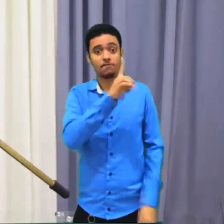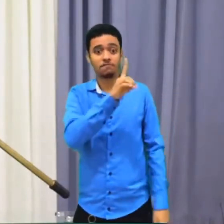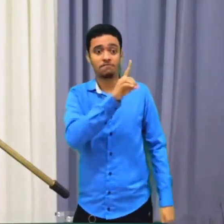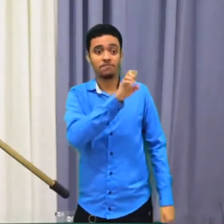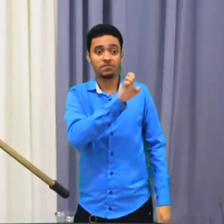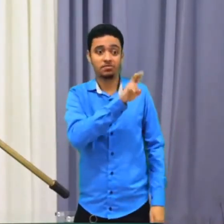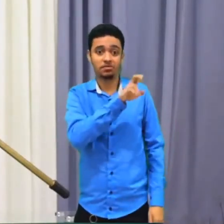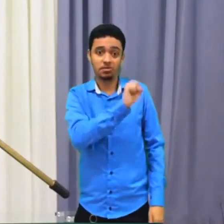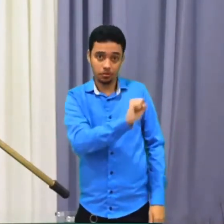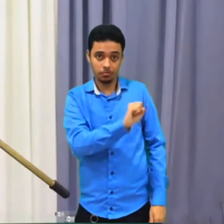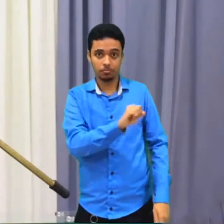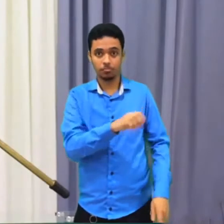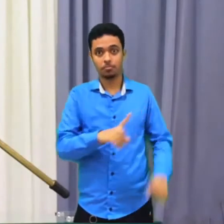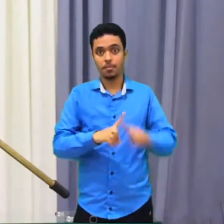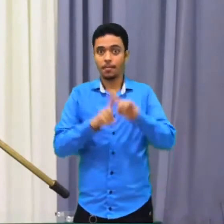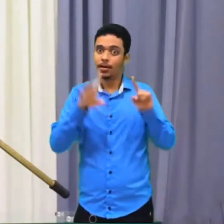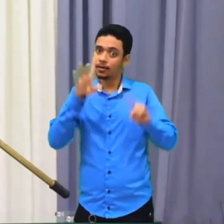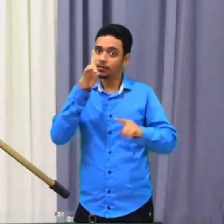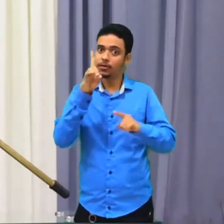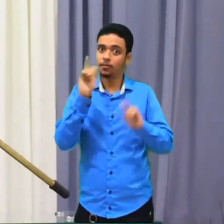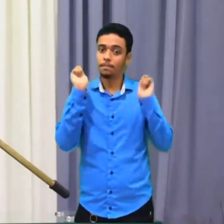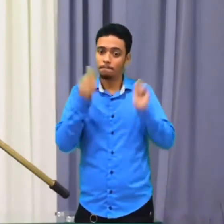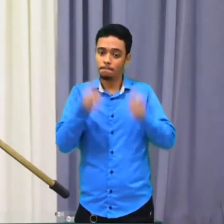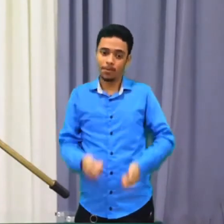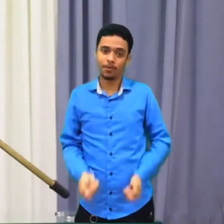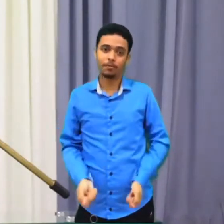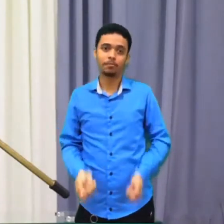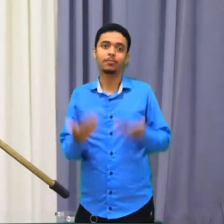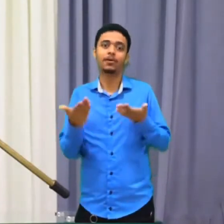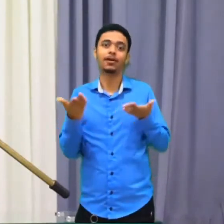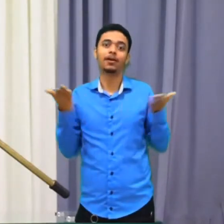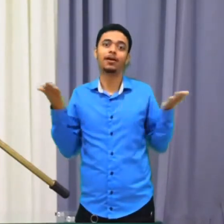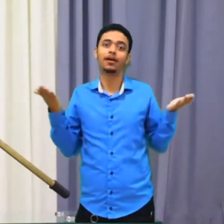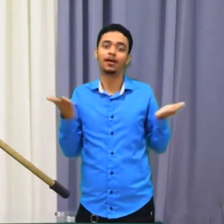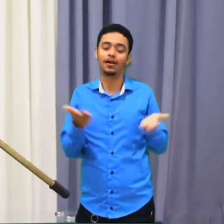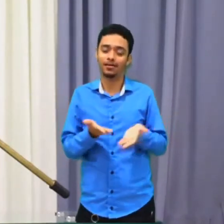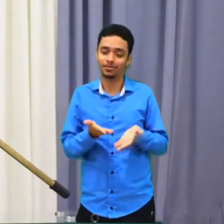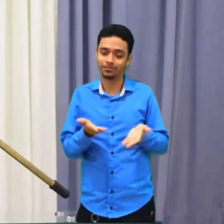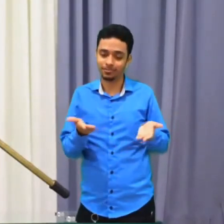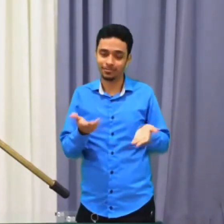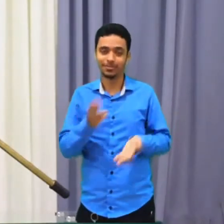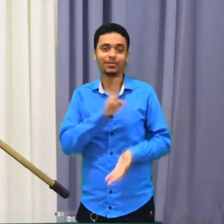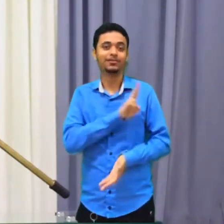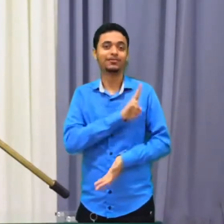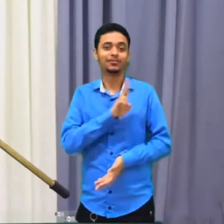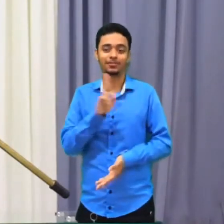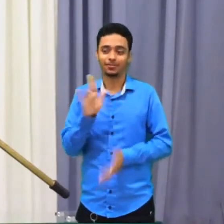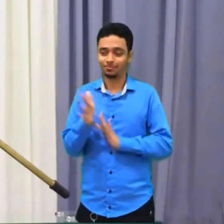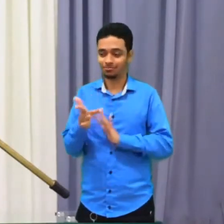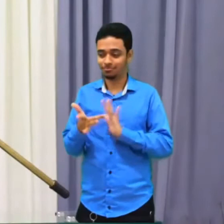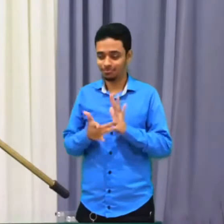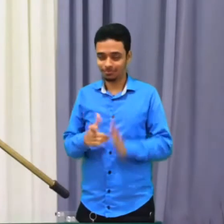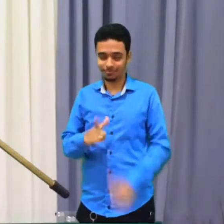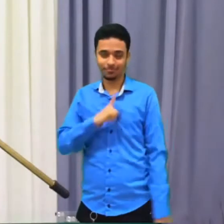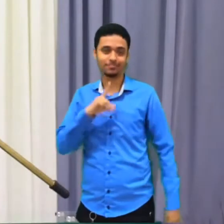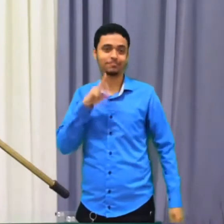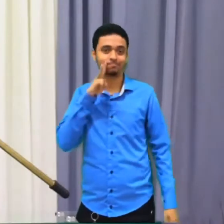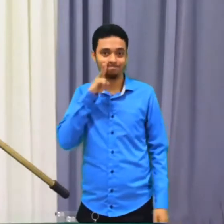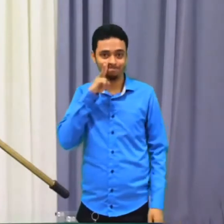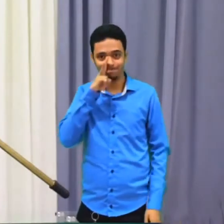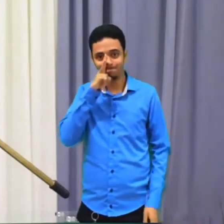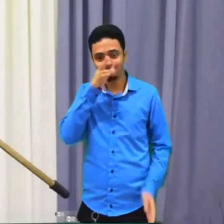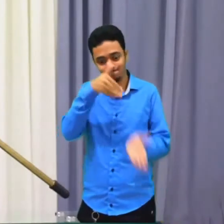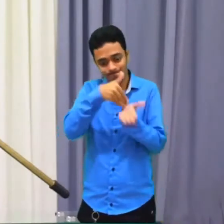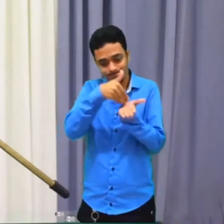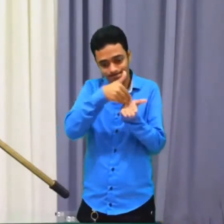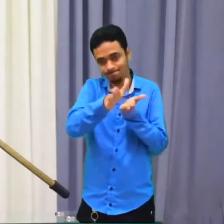O Senhor opera milagres ainda hoje. O nome de Jesus é poderoso para